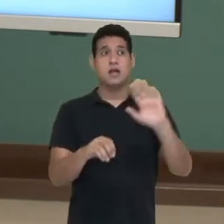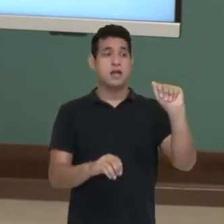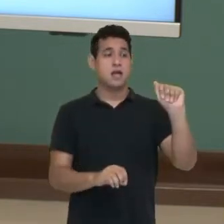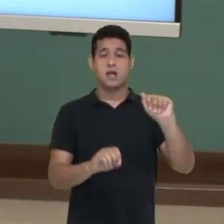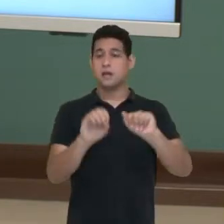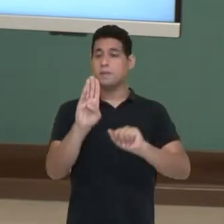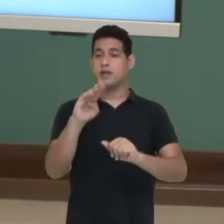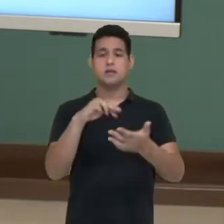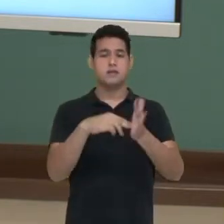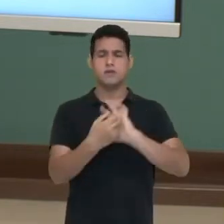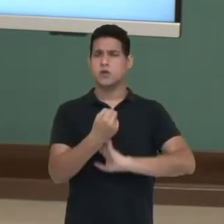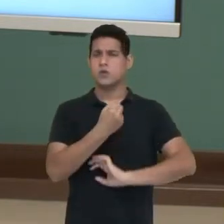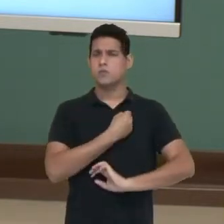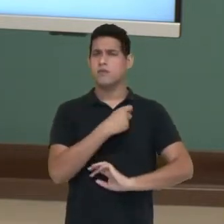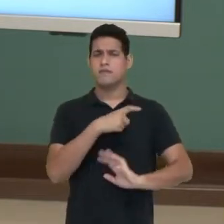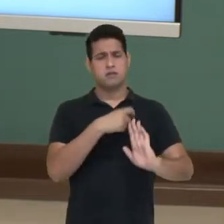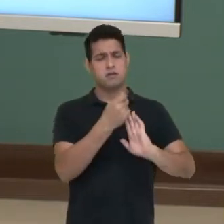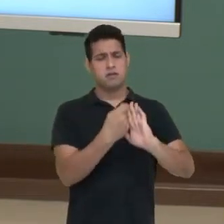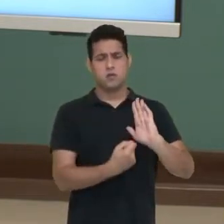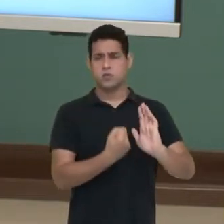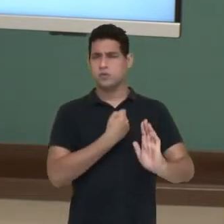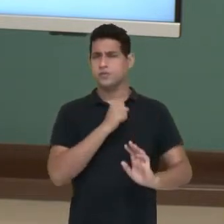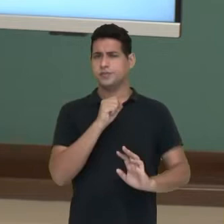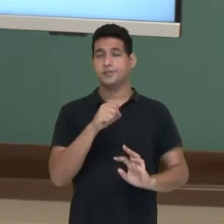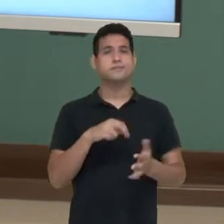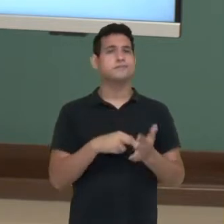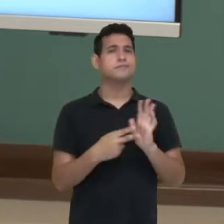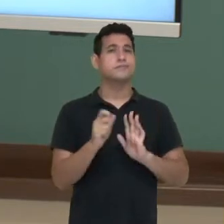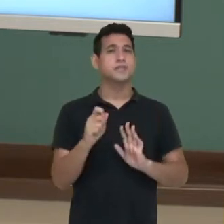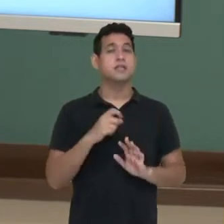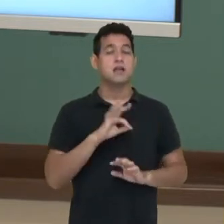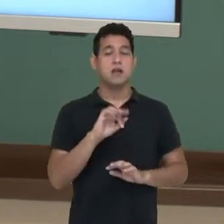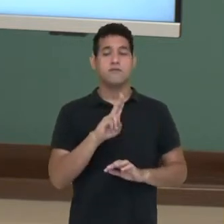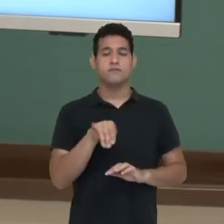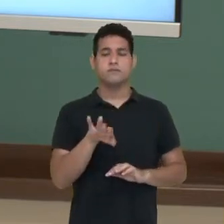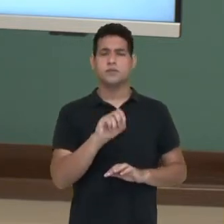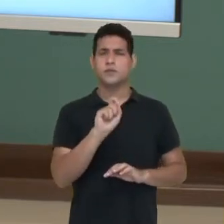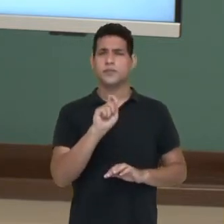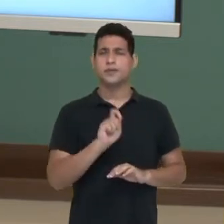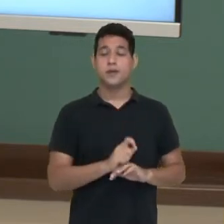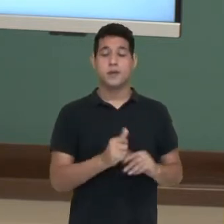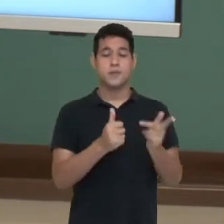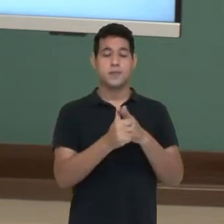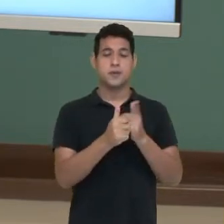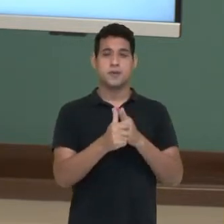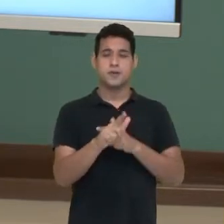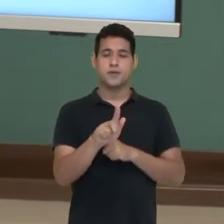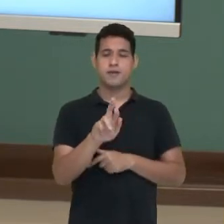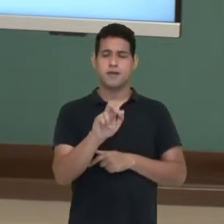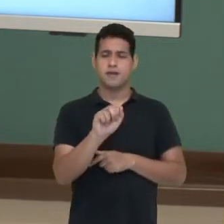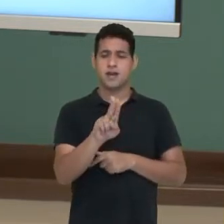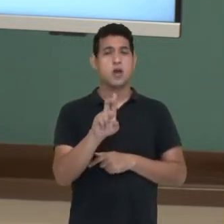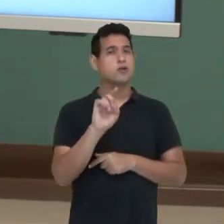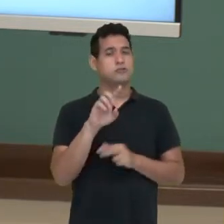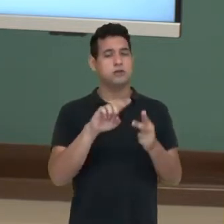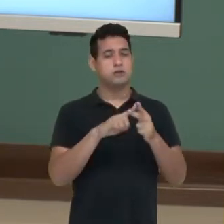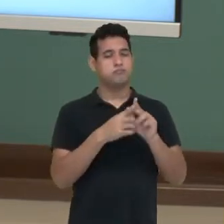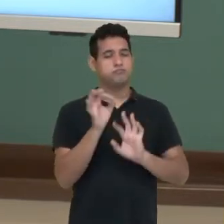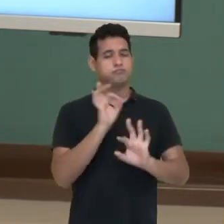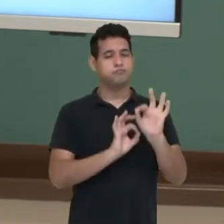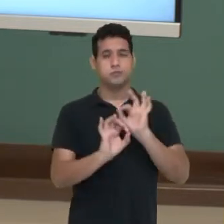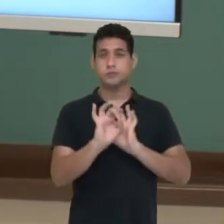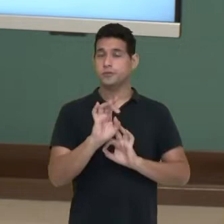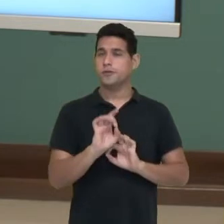números, estará escrito números ali. Então, eu terei aqui uma função do primeiro grau. Basta resolver,